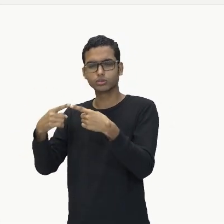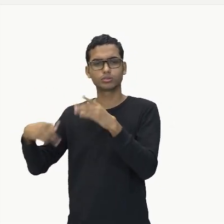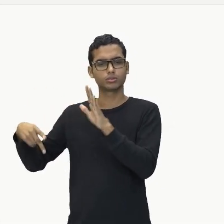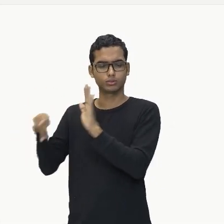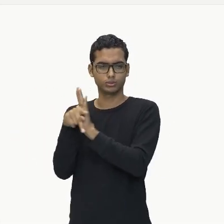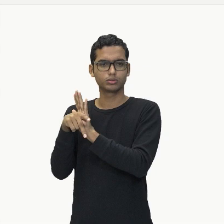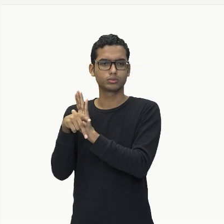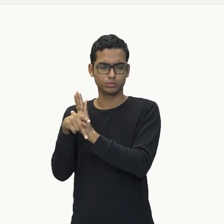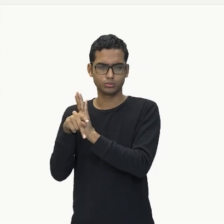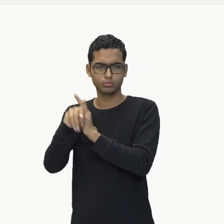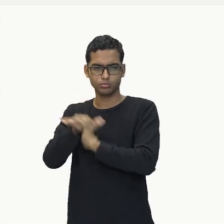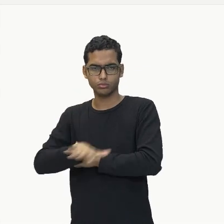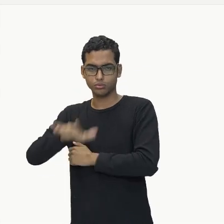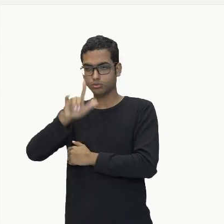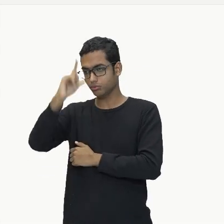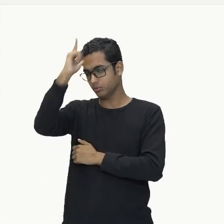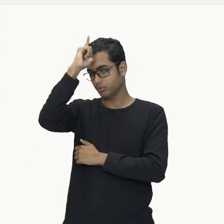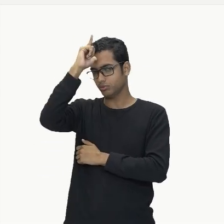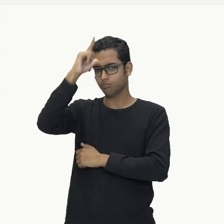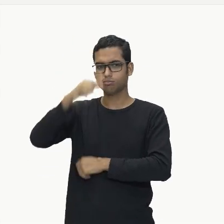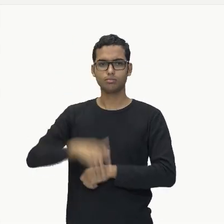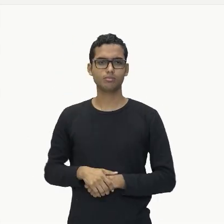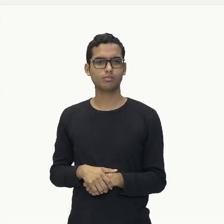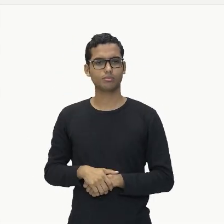A região da França estava totalmente